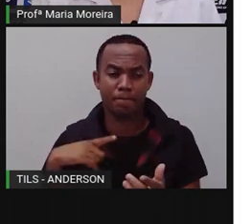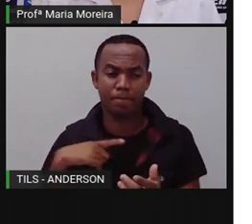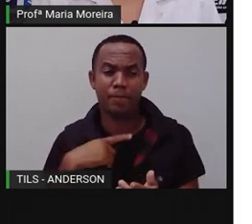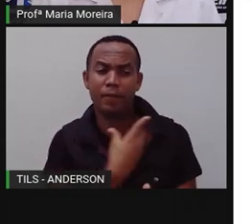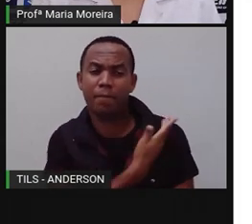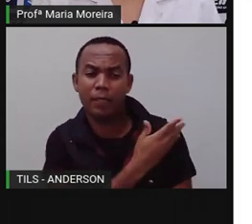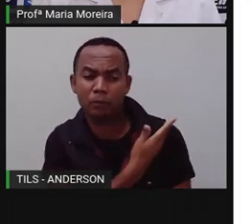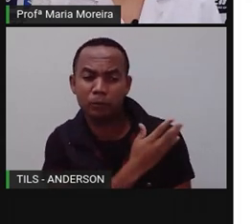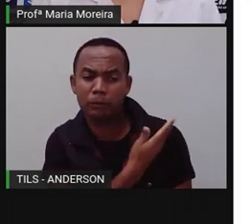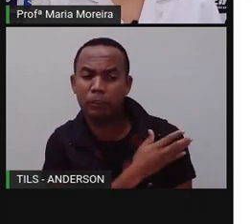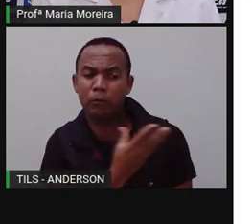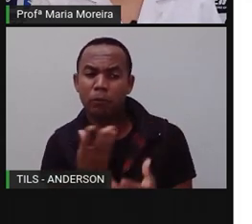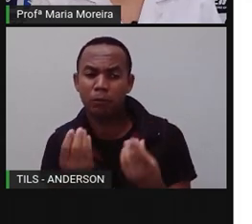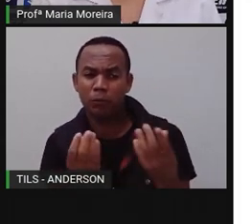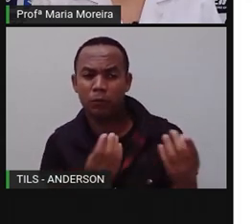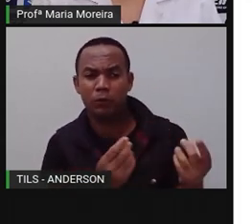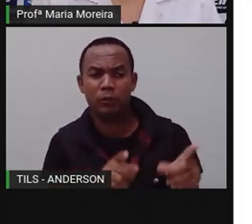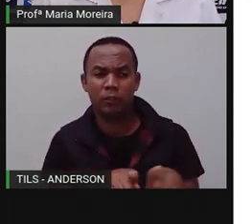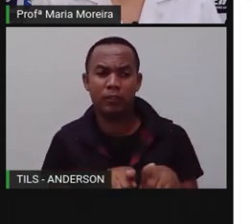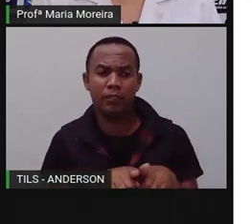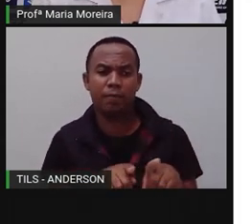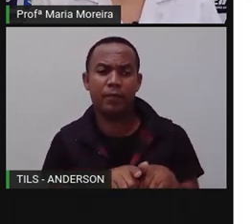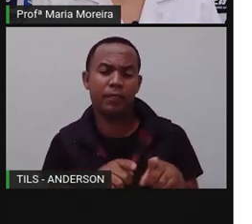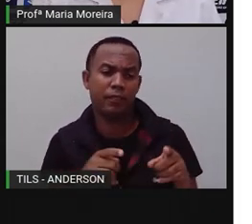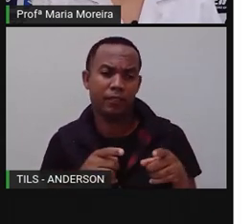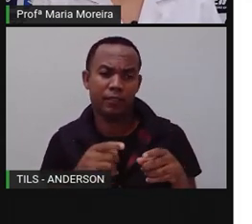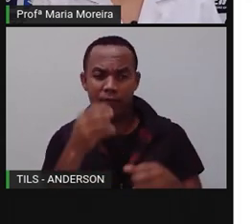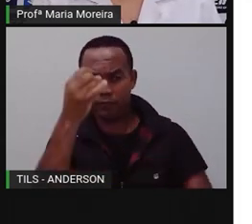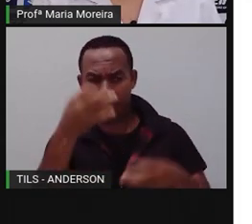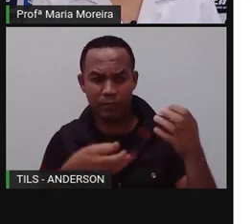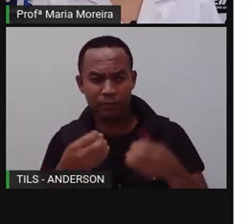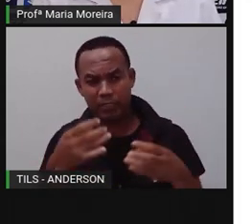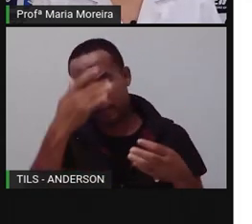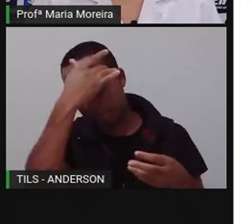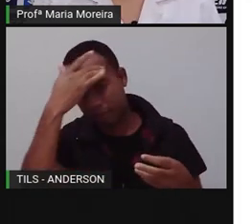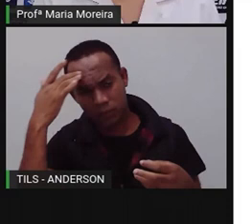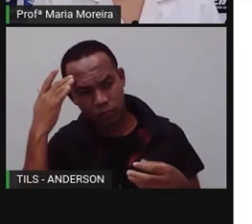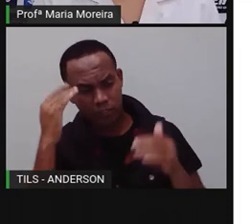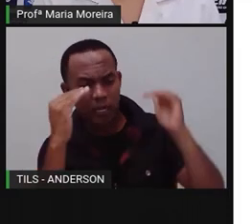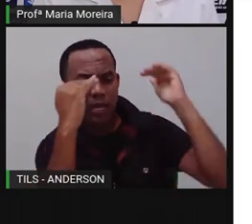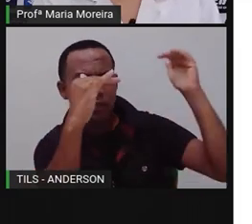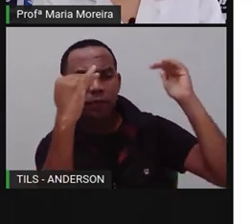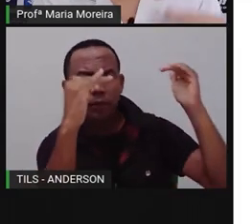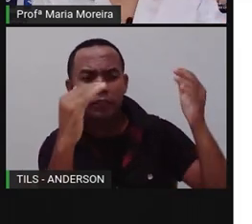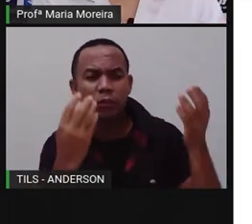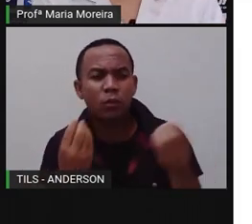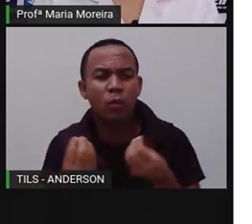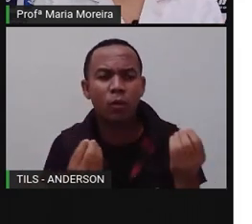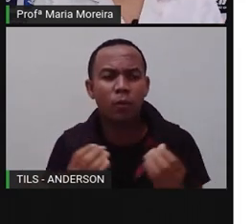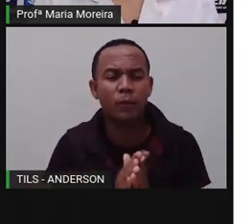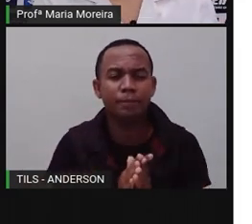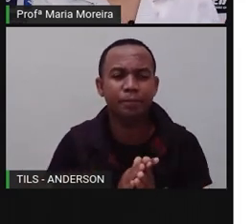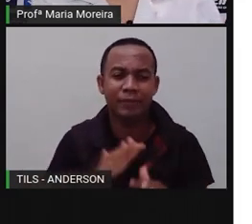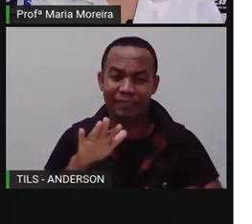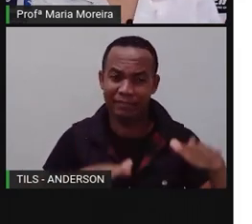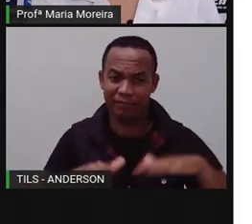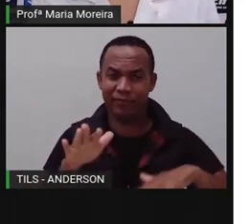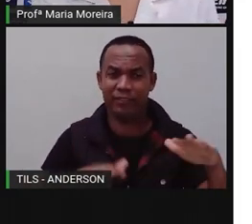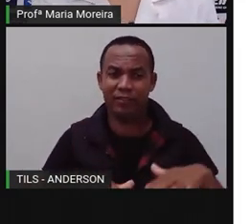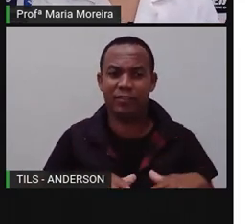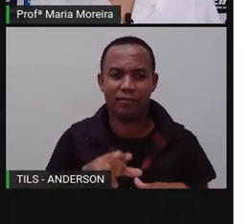relação ao racismo e com relação ao respeito, porque as pessoas elas são diferentes, né? Até os irmãos que são gêmeos